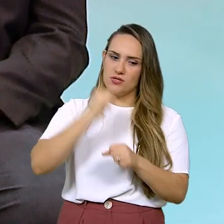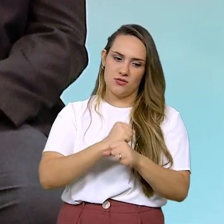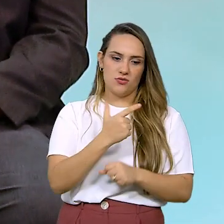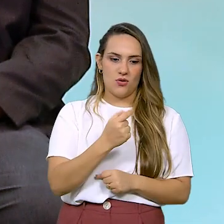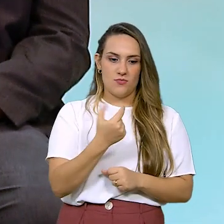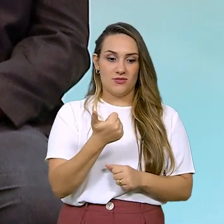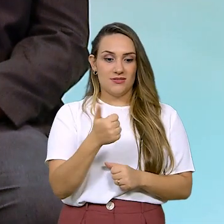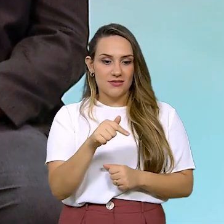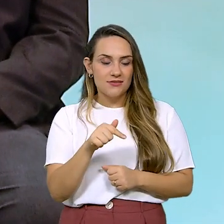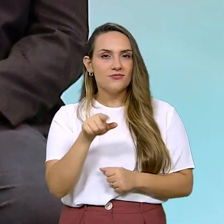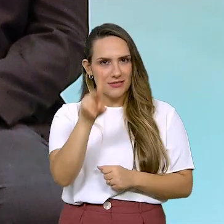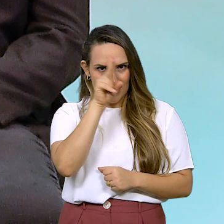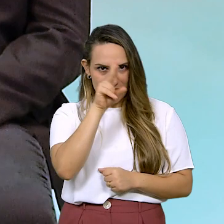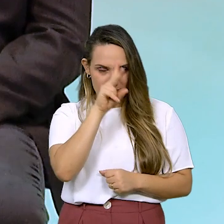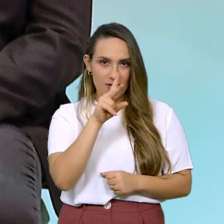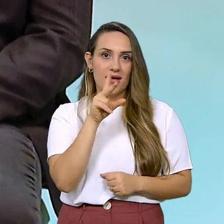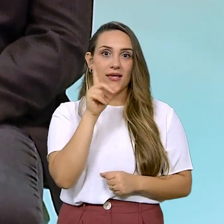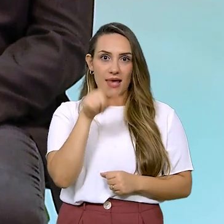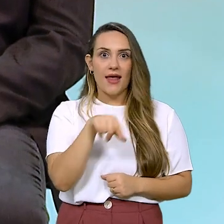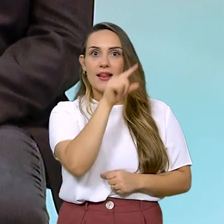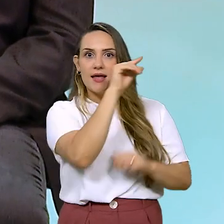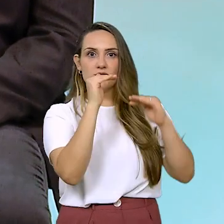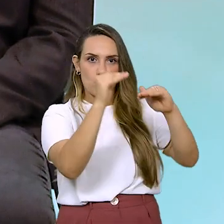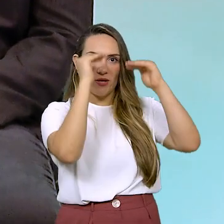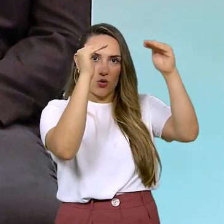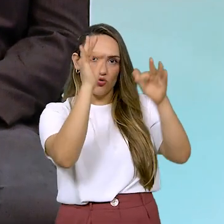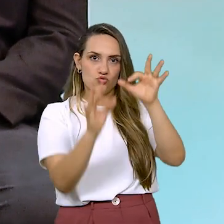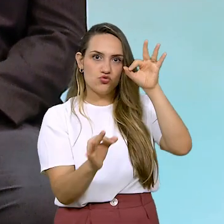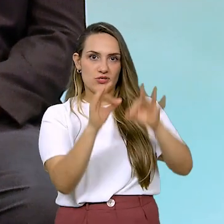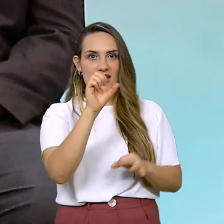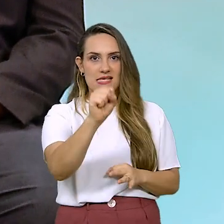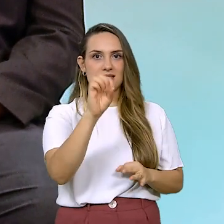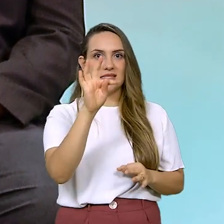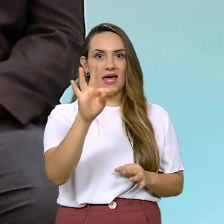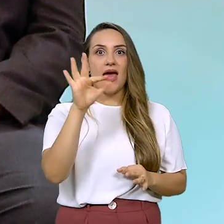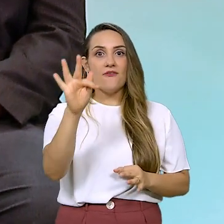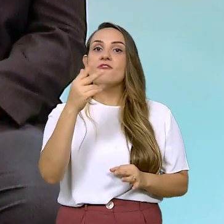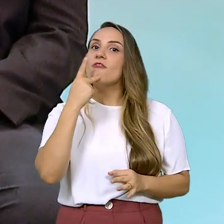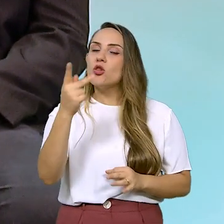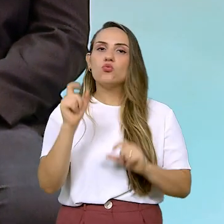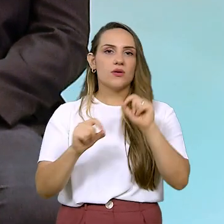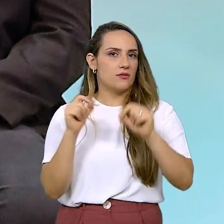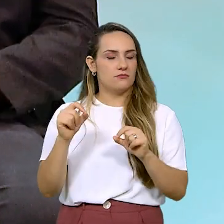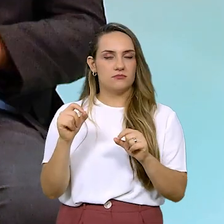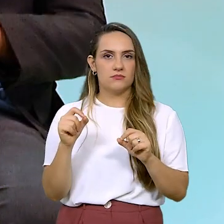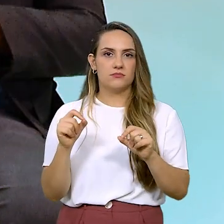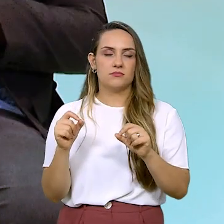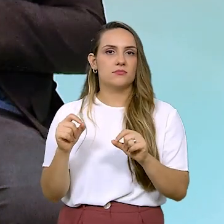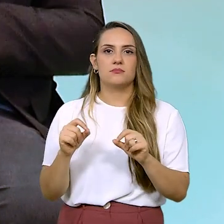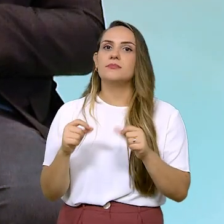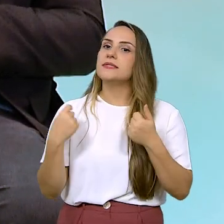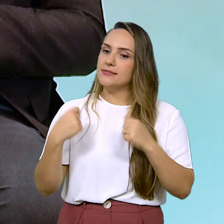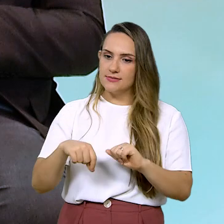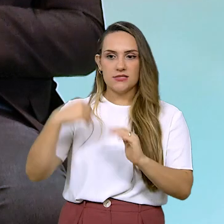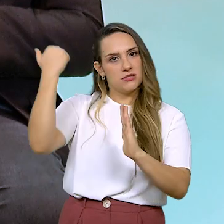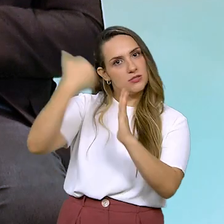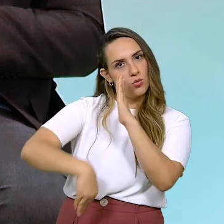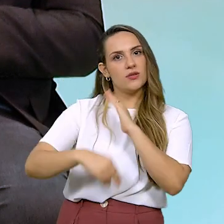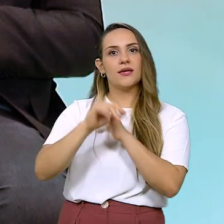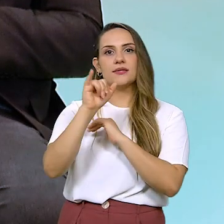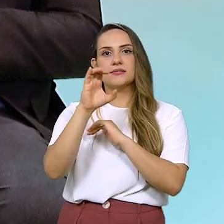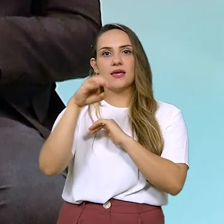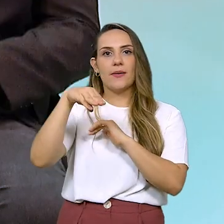de 2017, que foi quando o STF ele bateu o martelo mesmo sobre isso, para, na verdade, fazer a exclusão